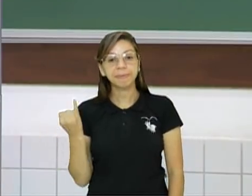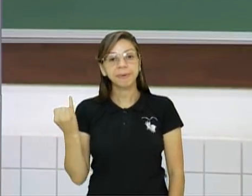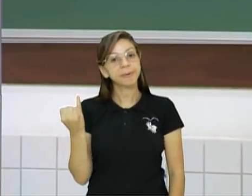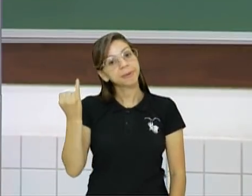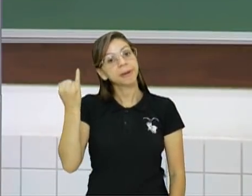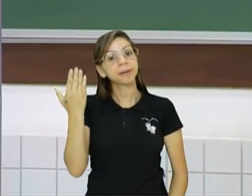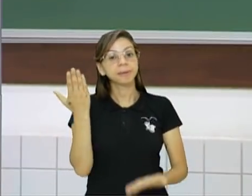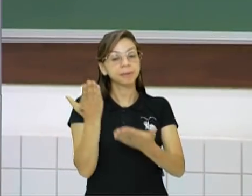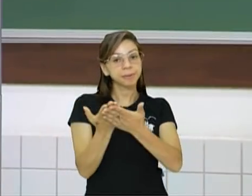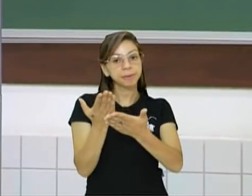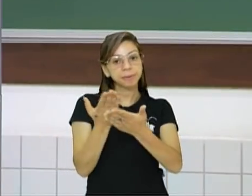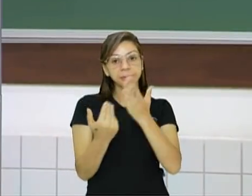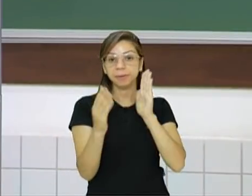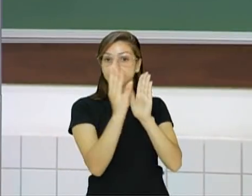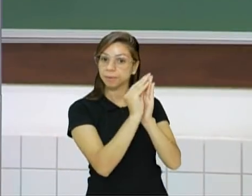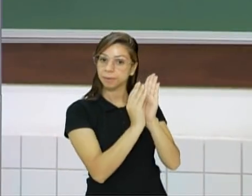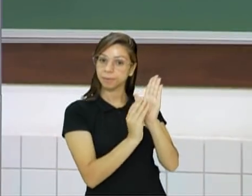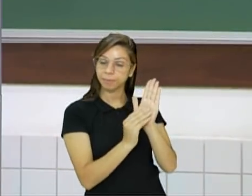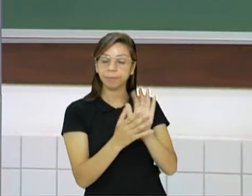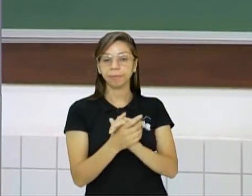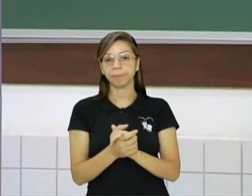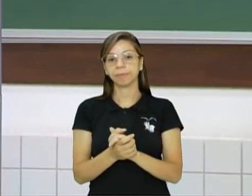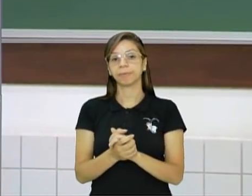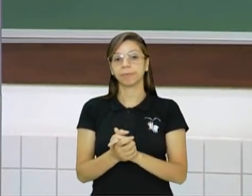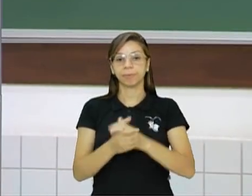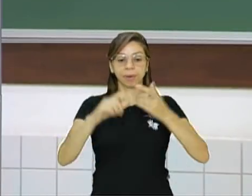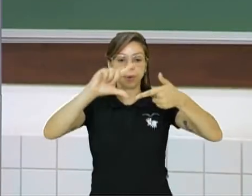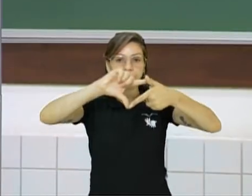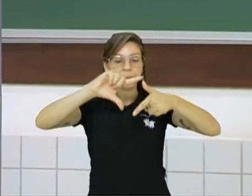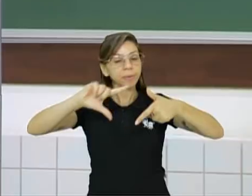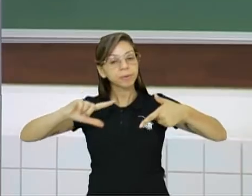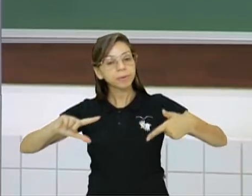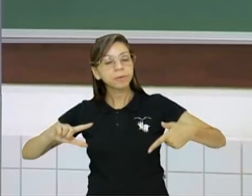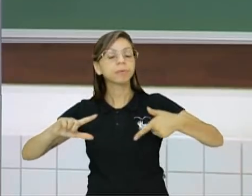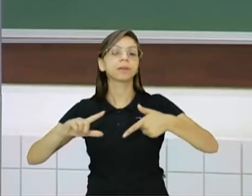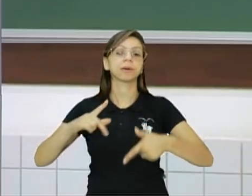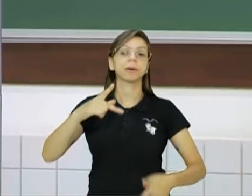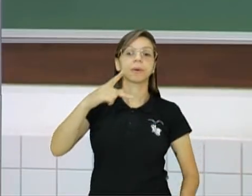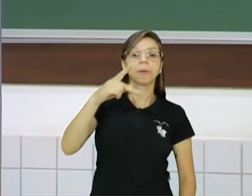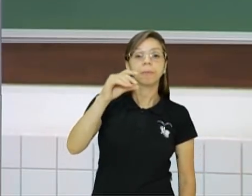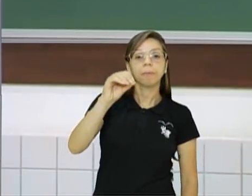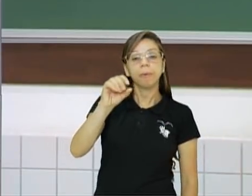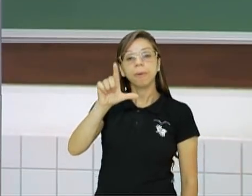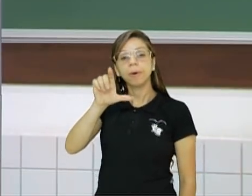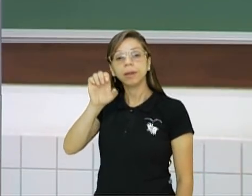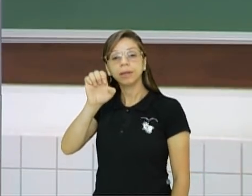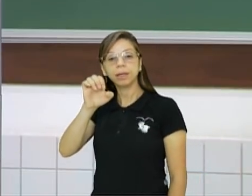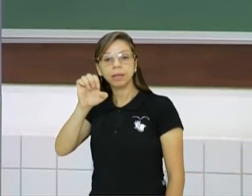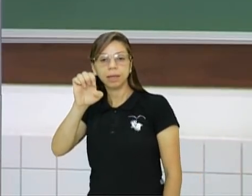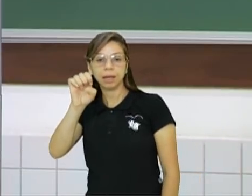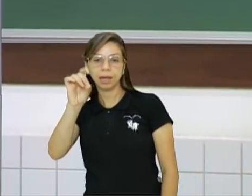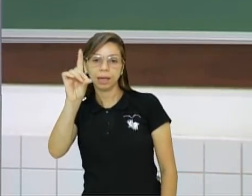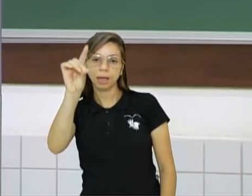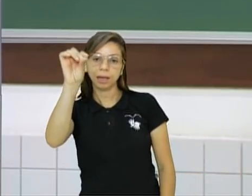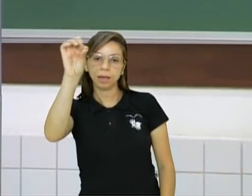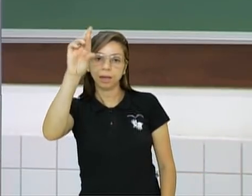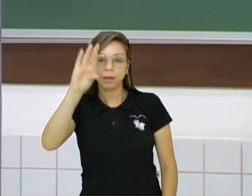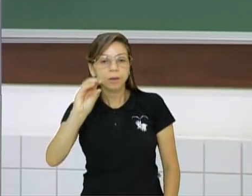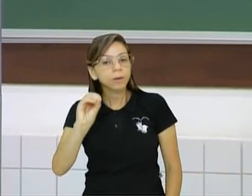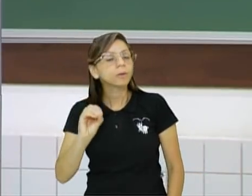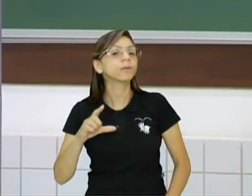estarmos estudando esse conteúdo. A geometria, os poliedros, os corpos redondos é